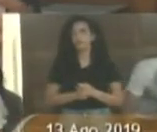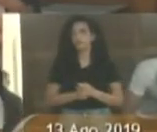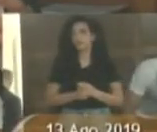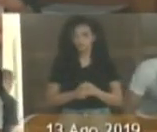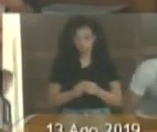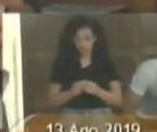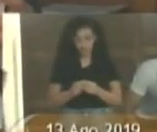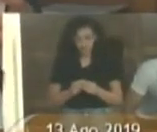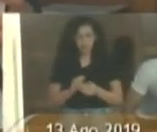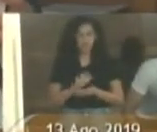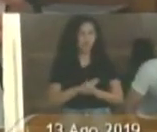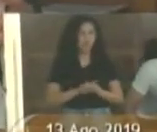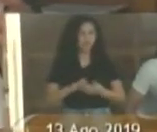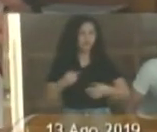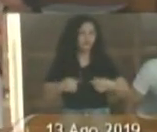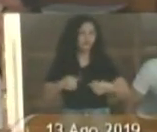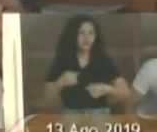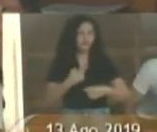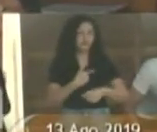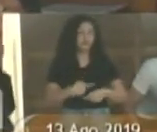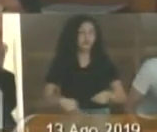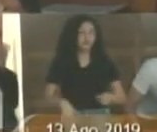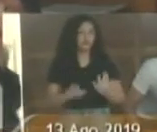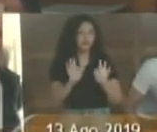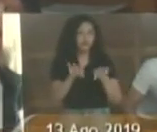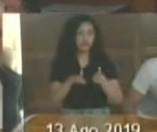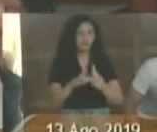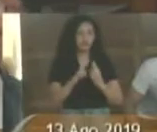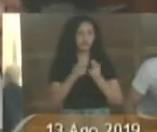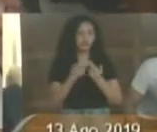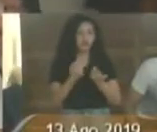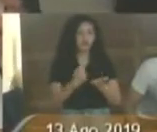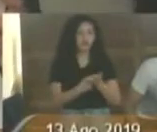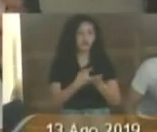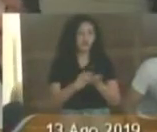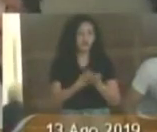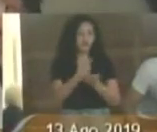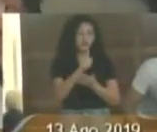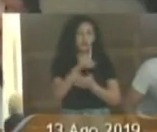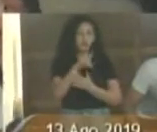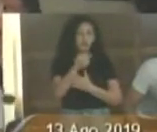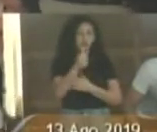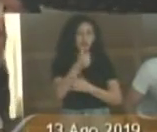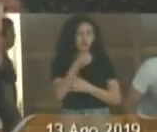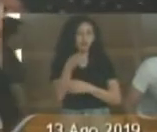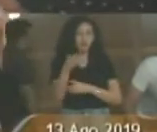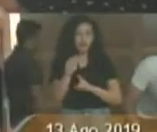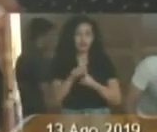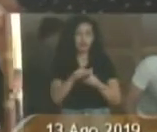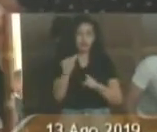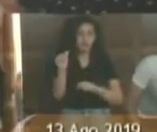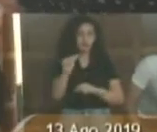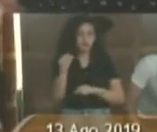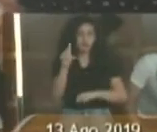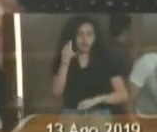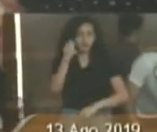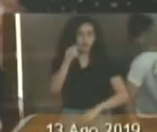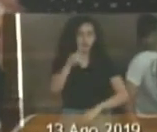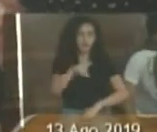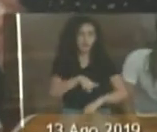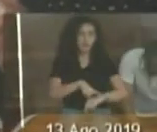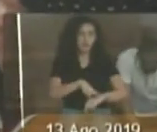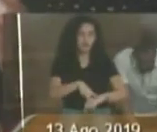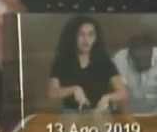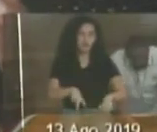votação. Nada mais havendo a tratar, Sua Excelência deu por encerrada a presente sessão, designando a próxima para o dia 13/8/2019, às 9 horas,